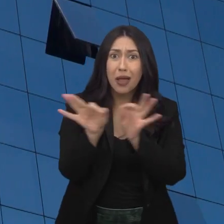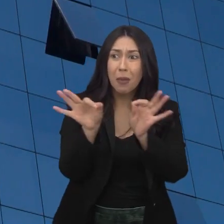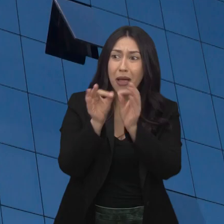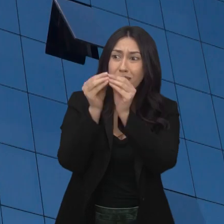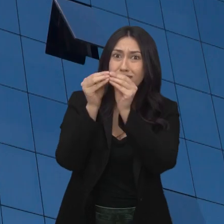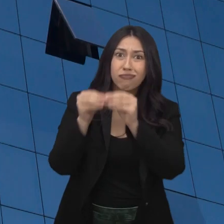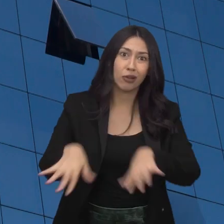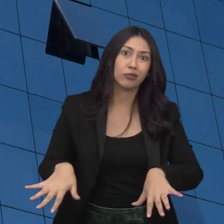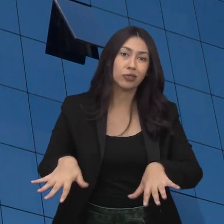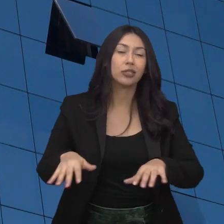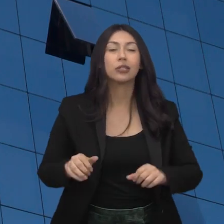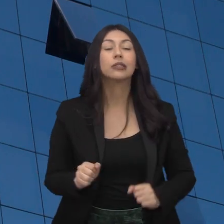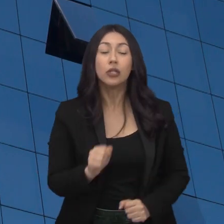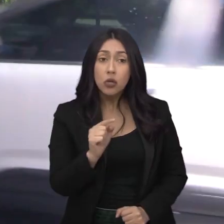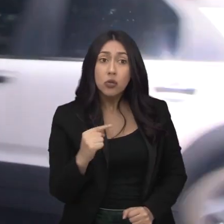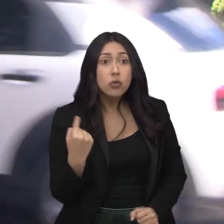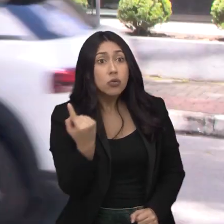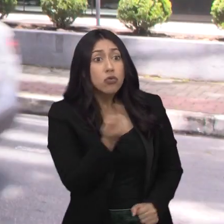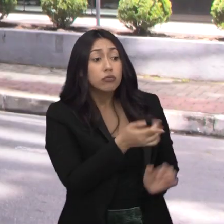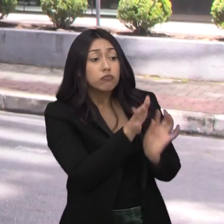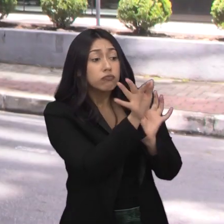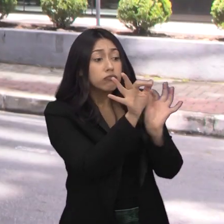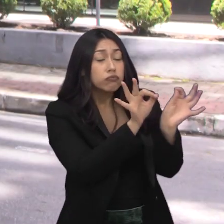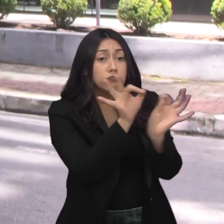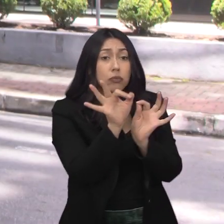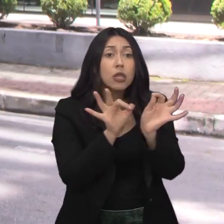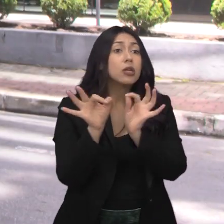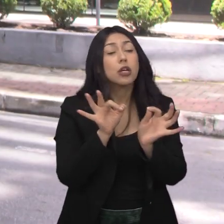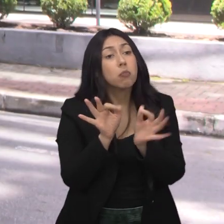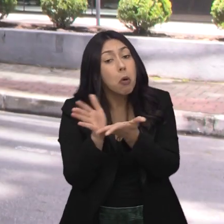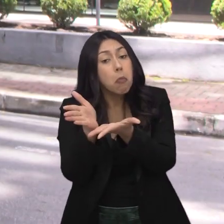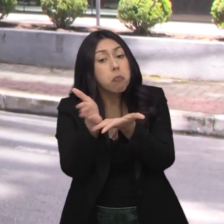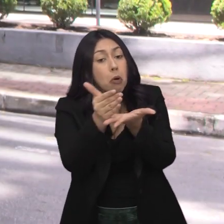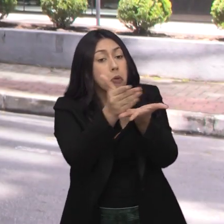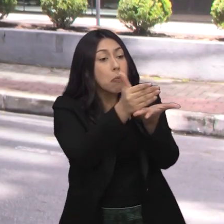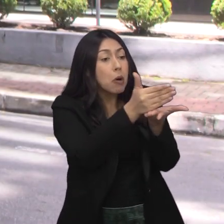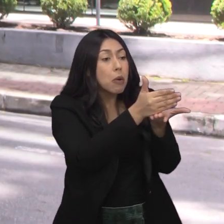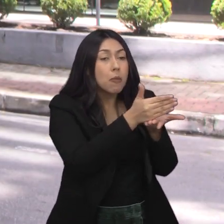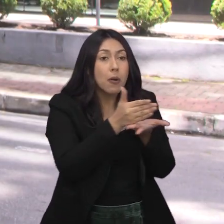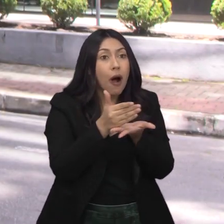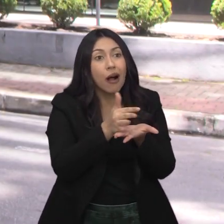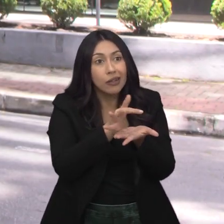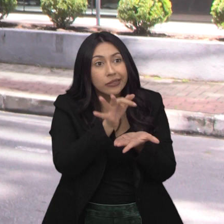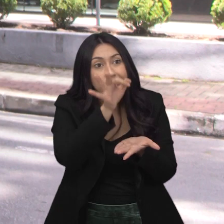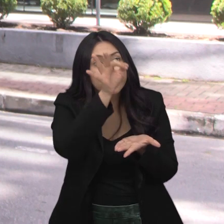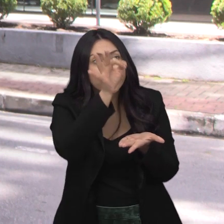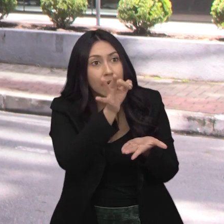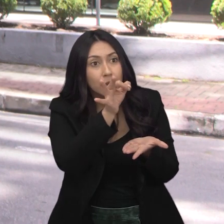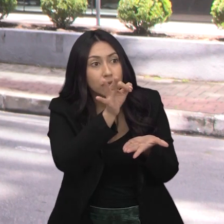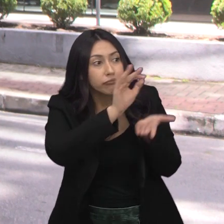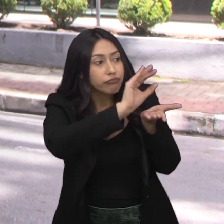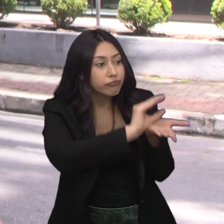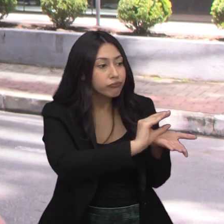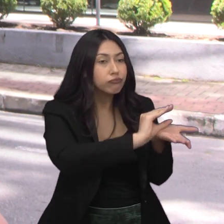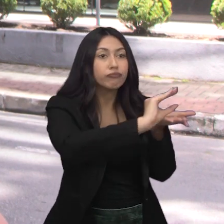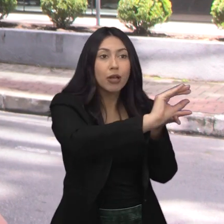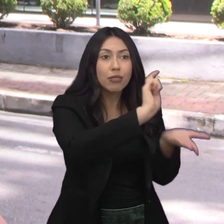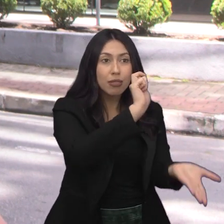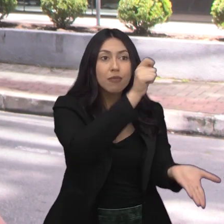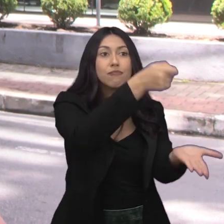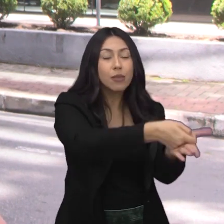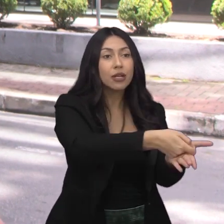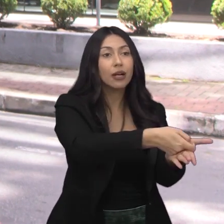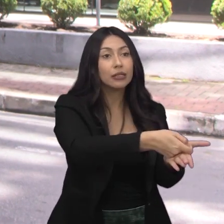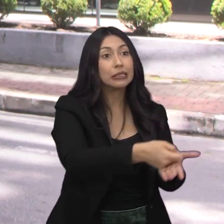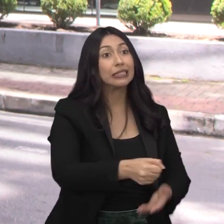planejamento vai por água abaixo. Nós nos planejamos muitas vezes para receber o valor integral ao qual foi determinado